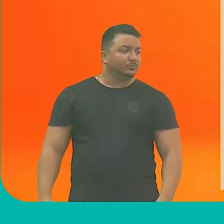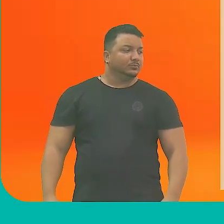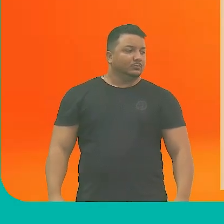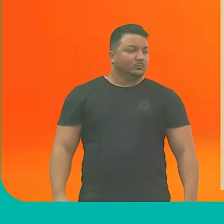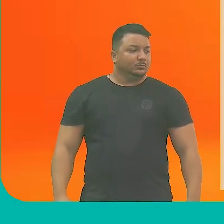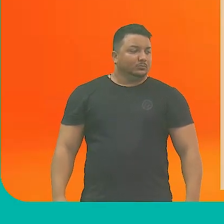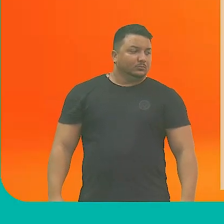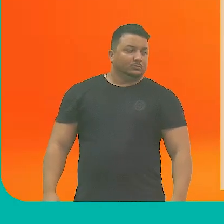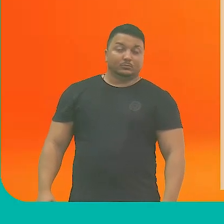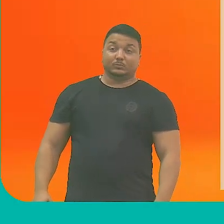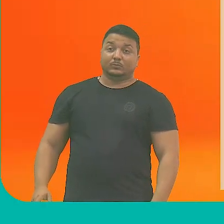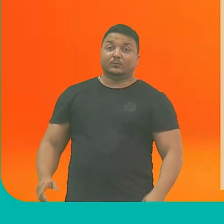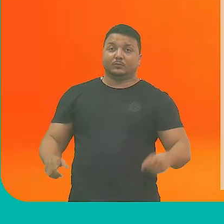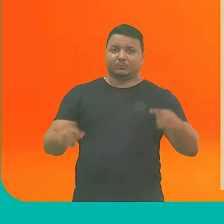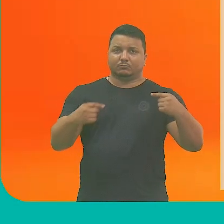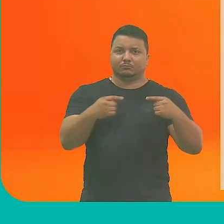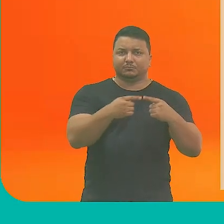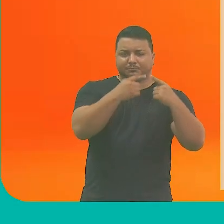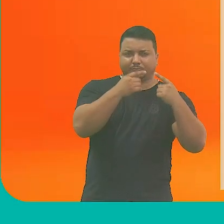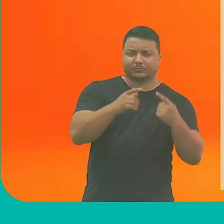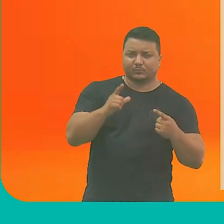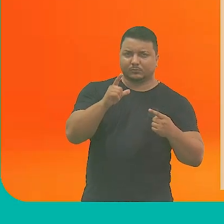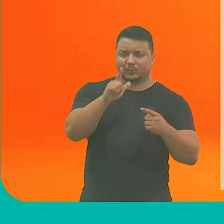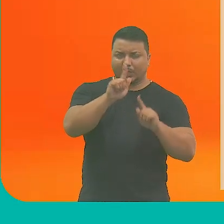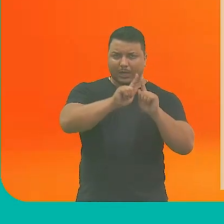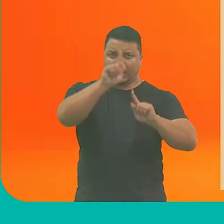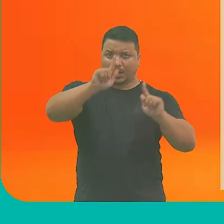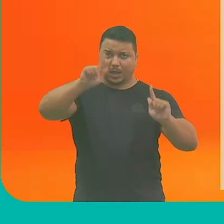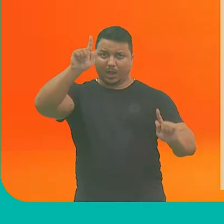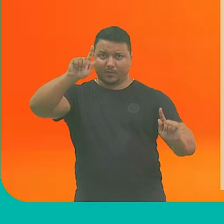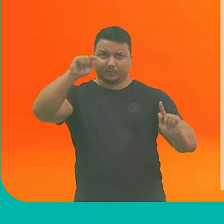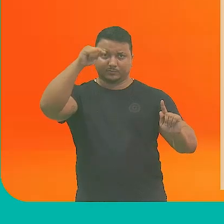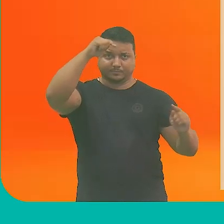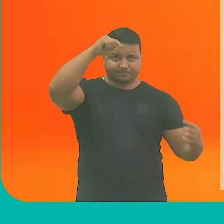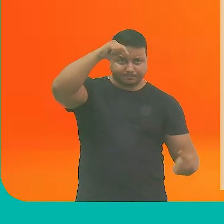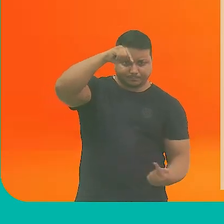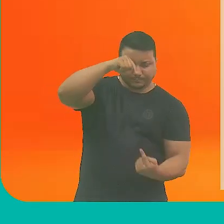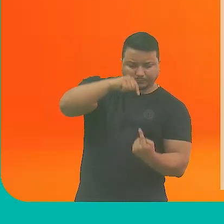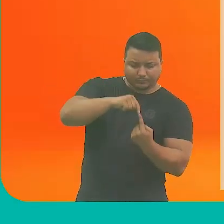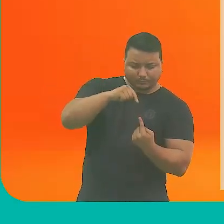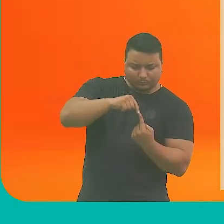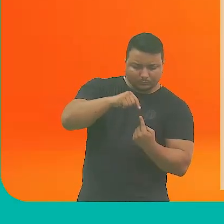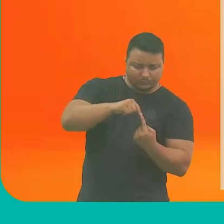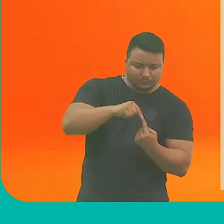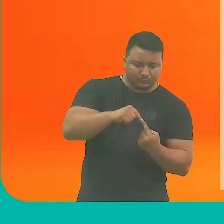diz, de acordo com o gráfico, entre